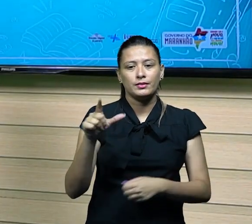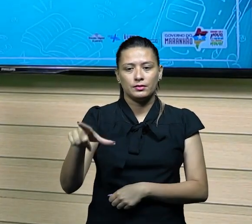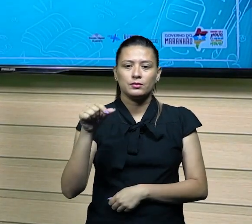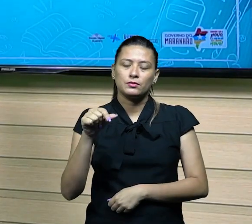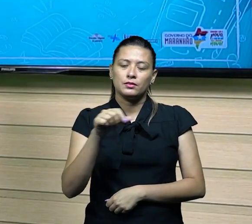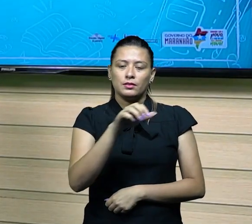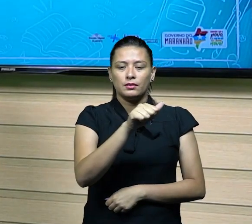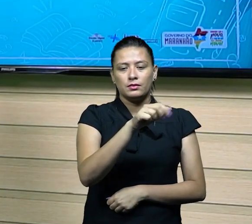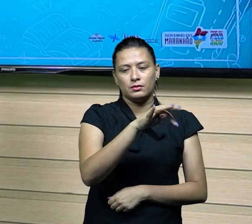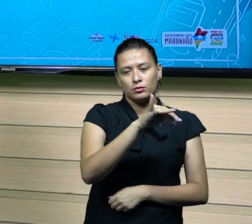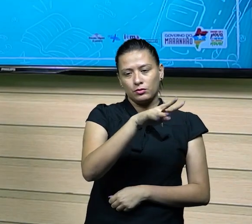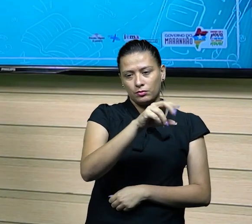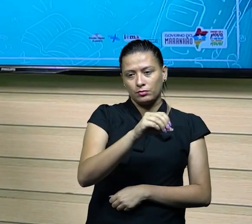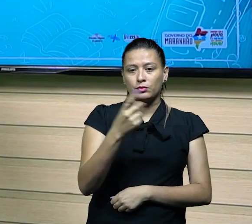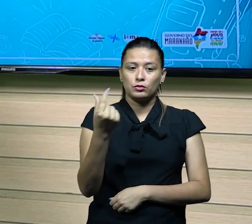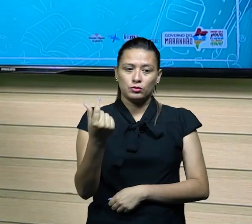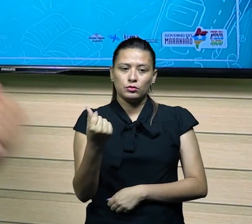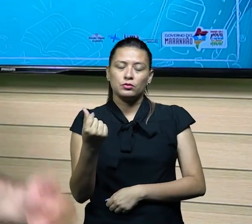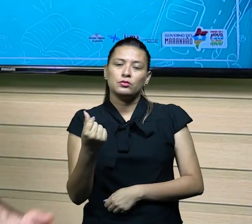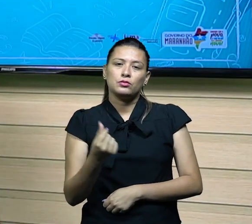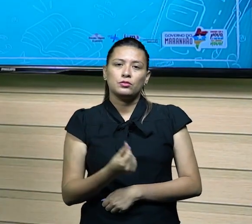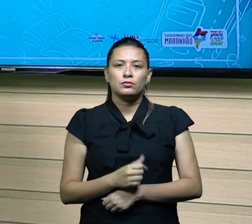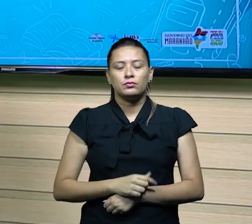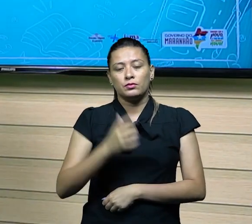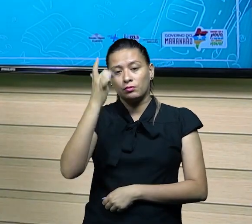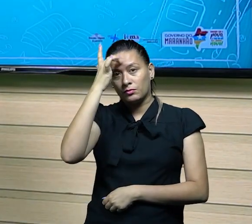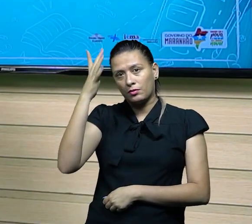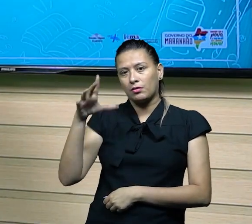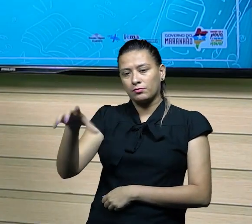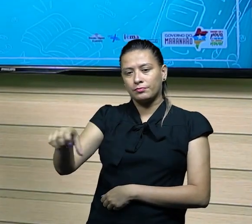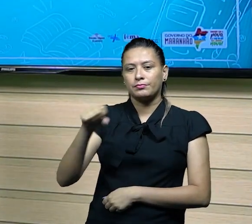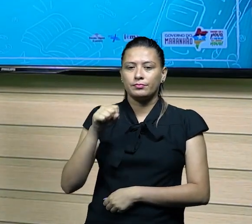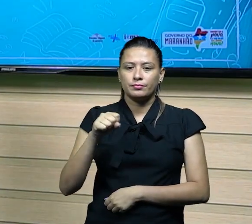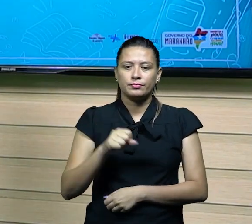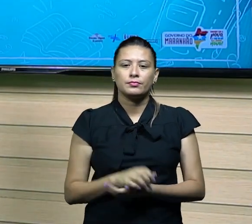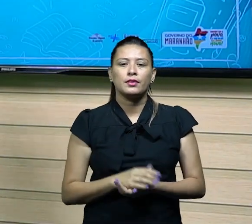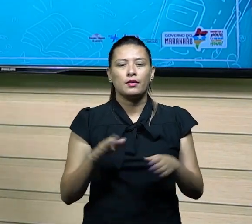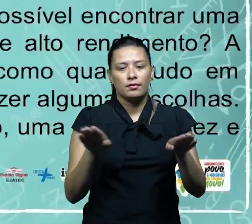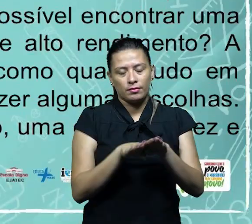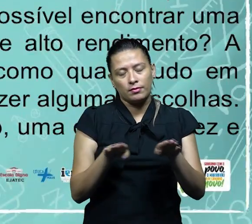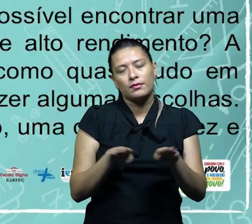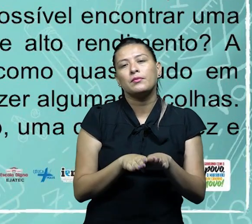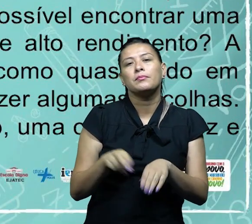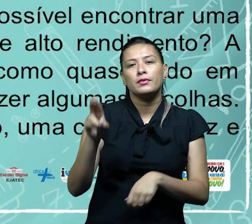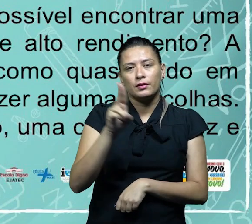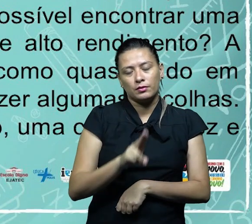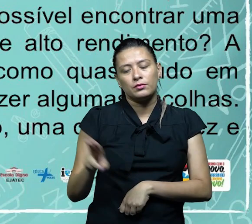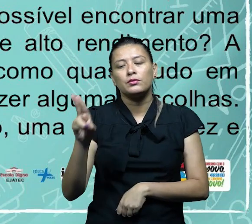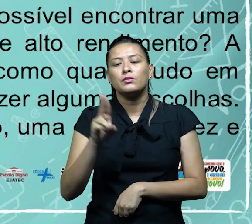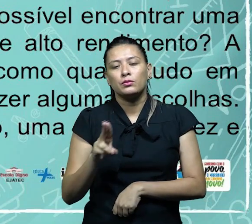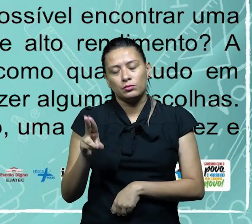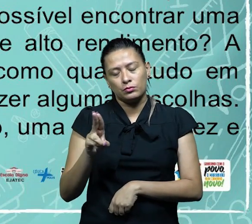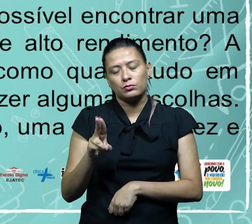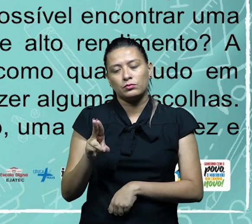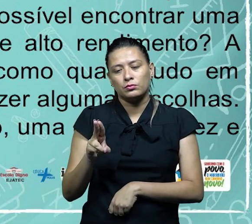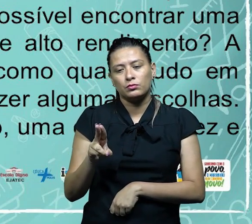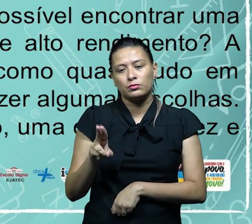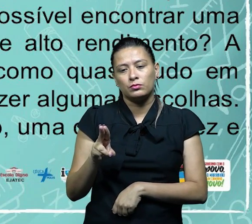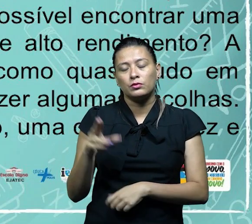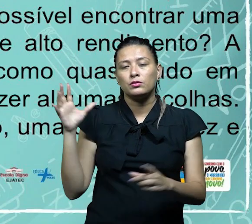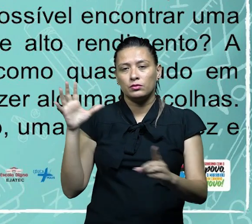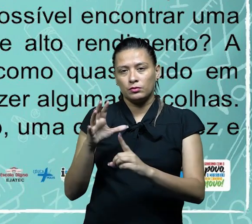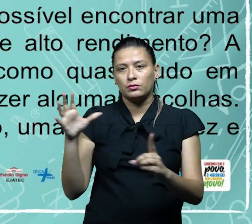saque facilmente do meu investimento, o meu rendimento será mais baixo, certo? Então é